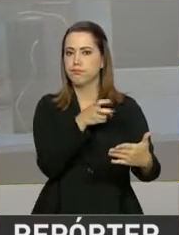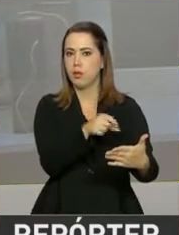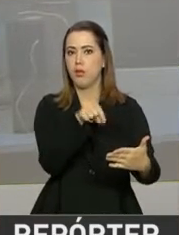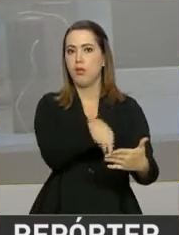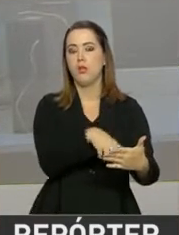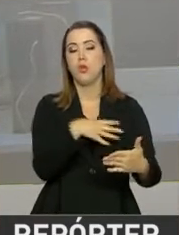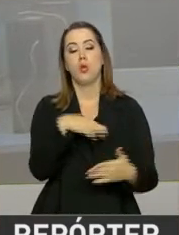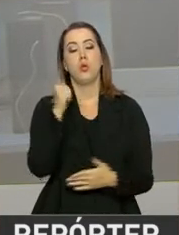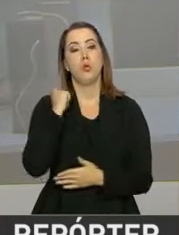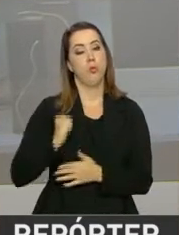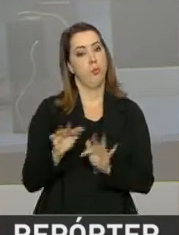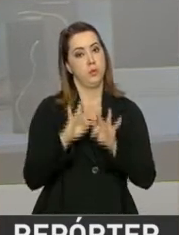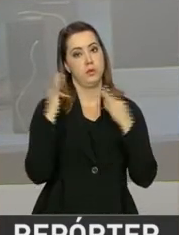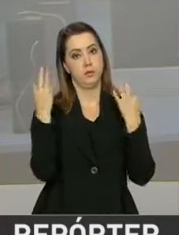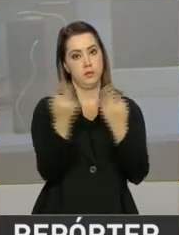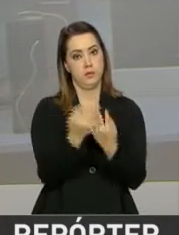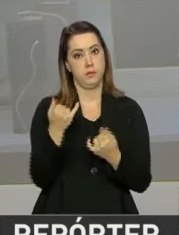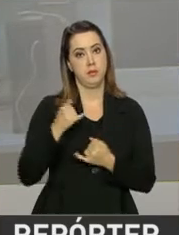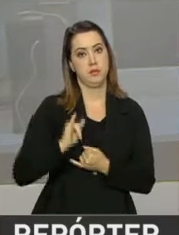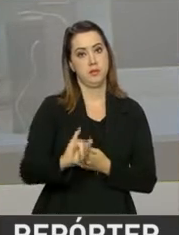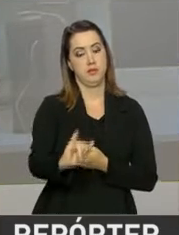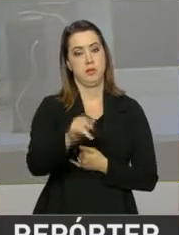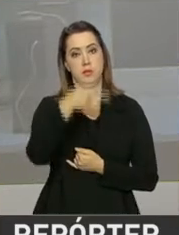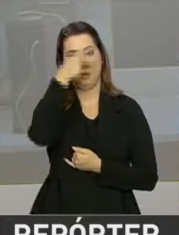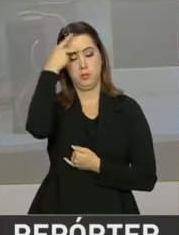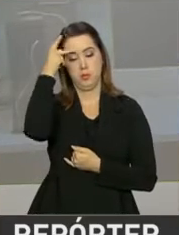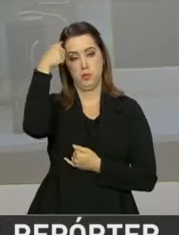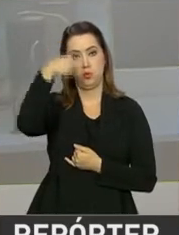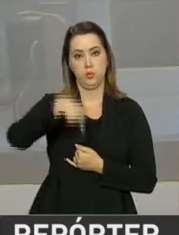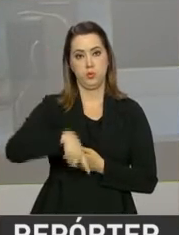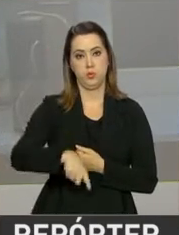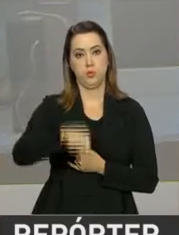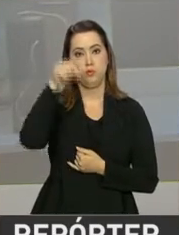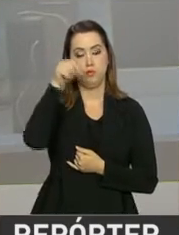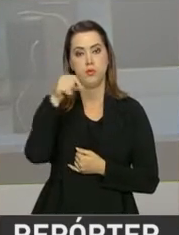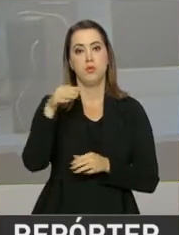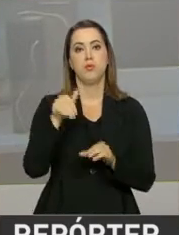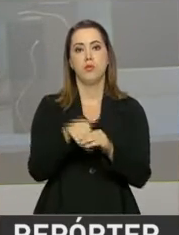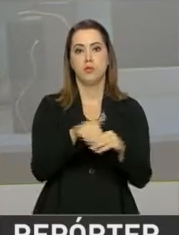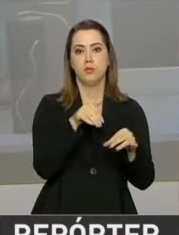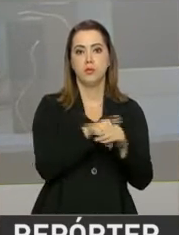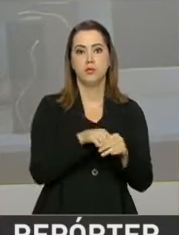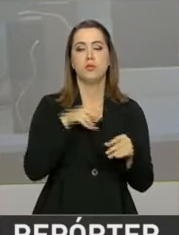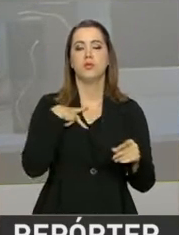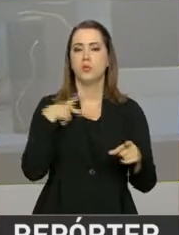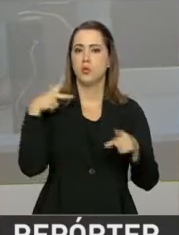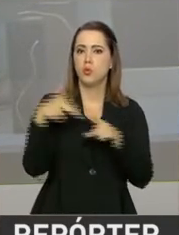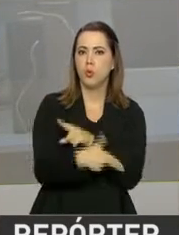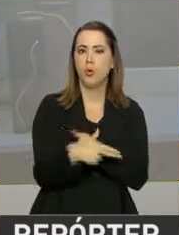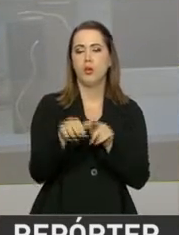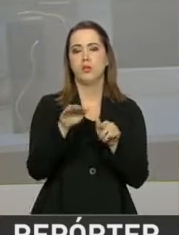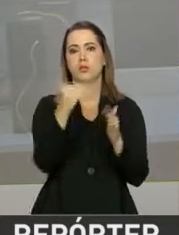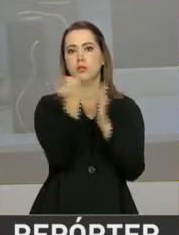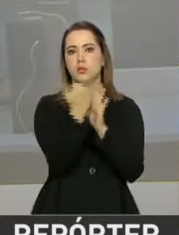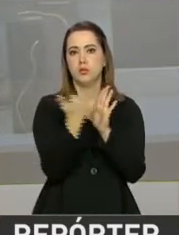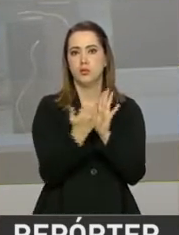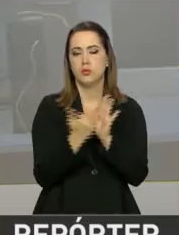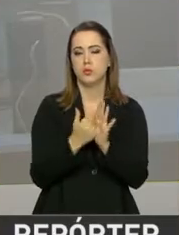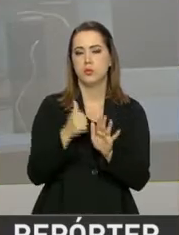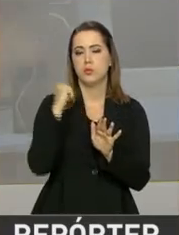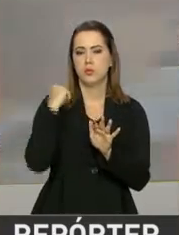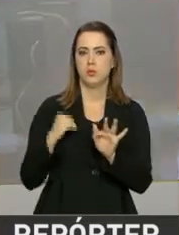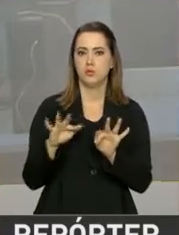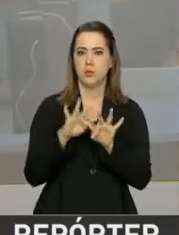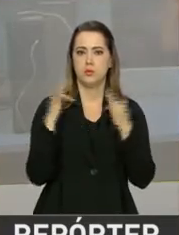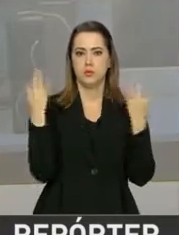foram eleitos para cargos públicos nas eleições municipais serão desligados automaticamente do programa A medida é resultado de uma outra